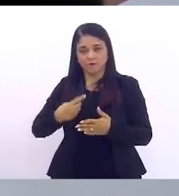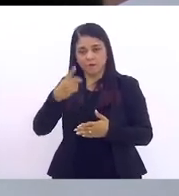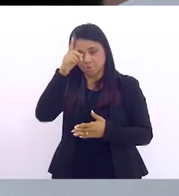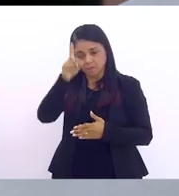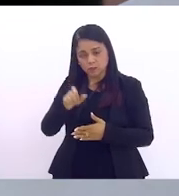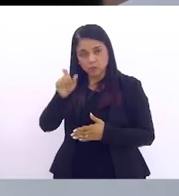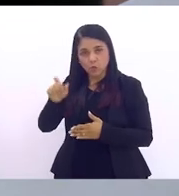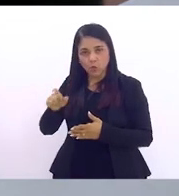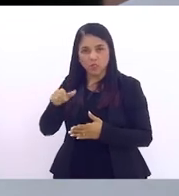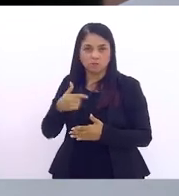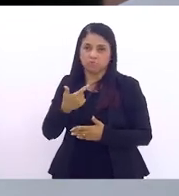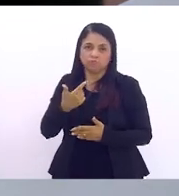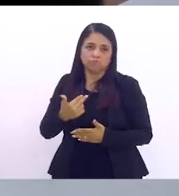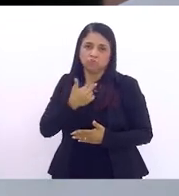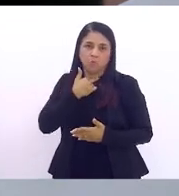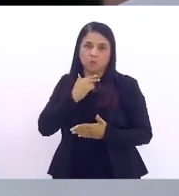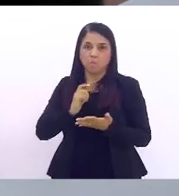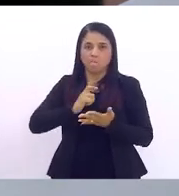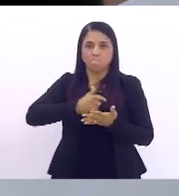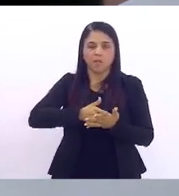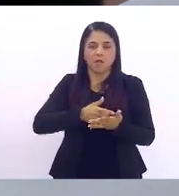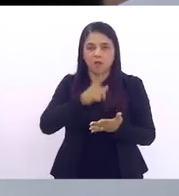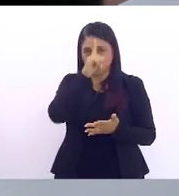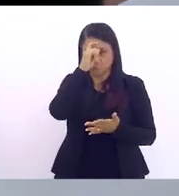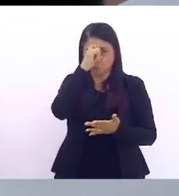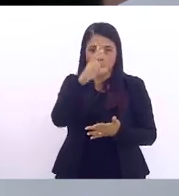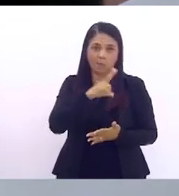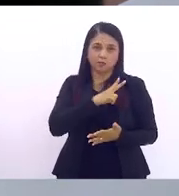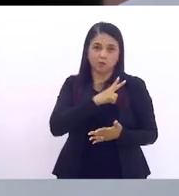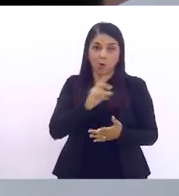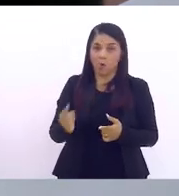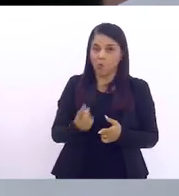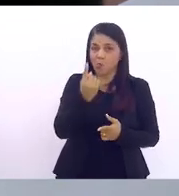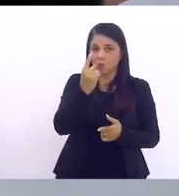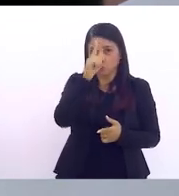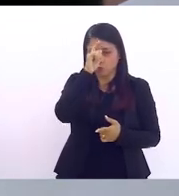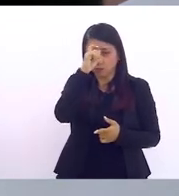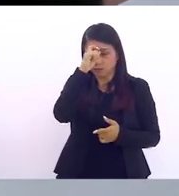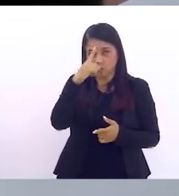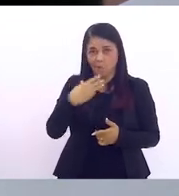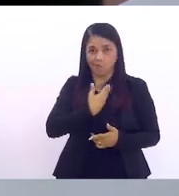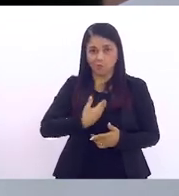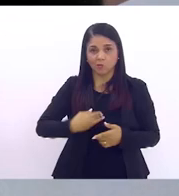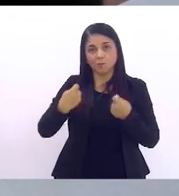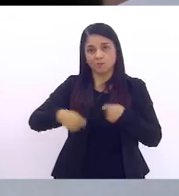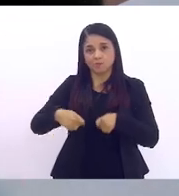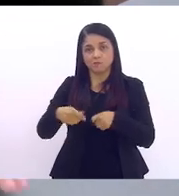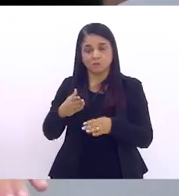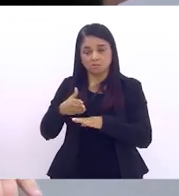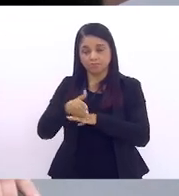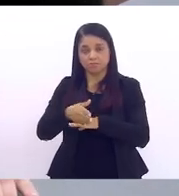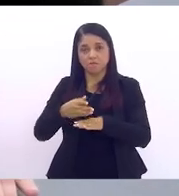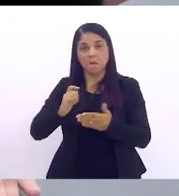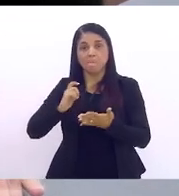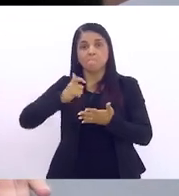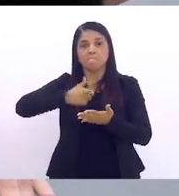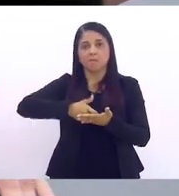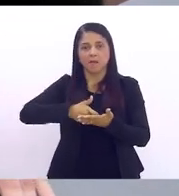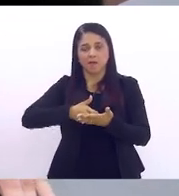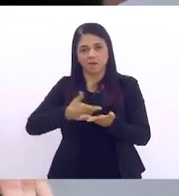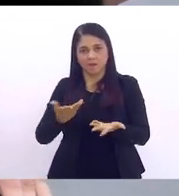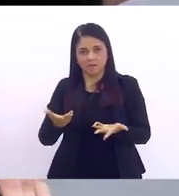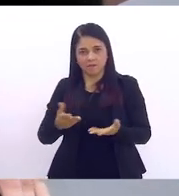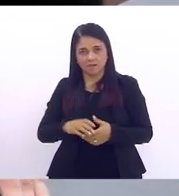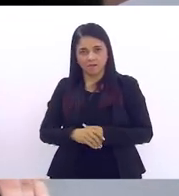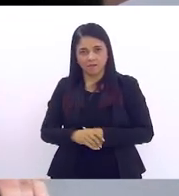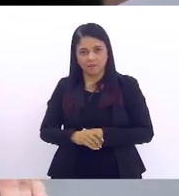um hospital particular e que depende do único hospital público de Mangaratiba bom Seguindo